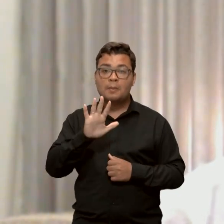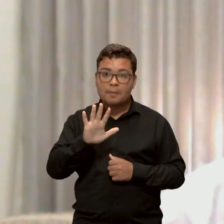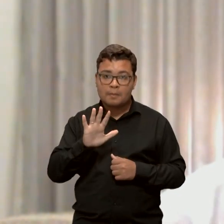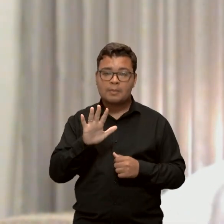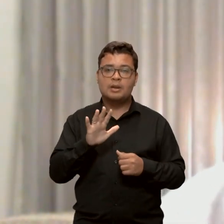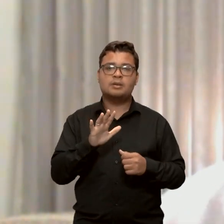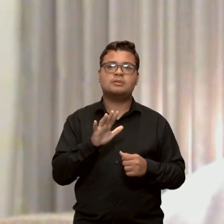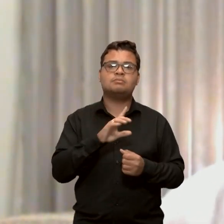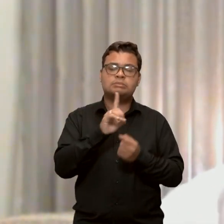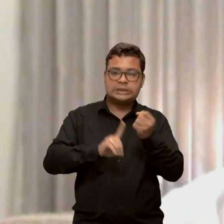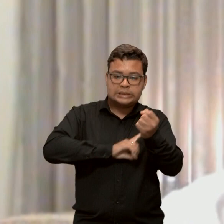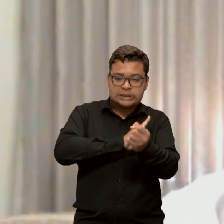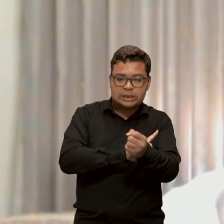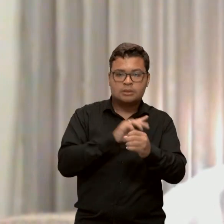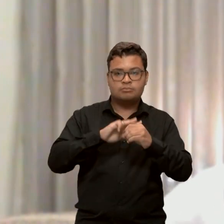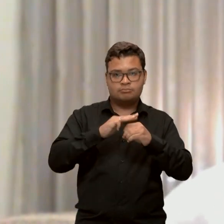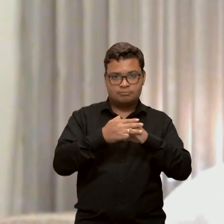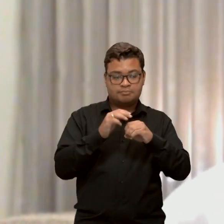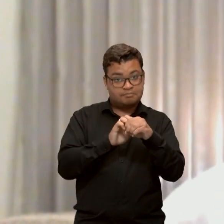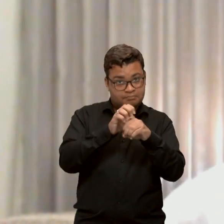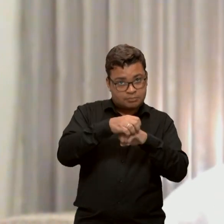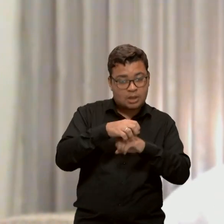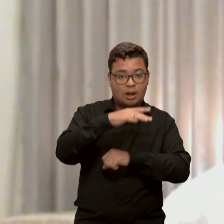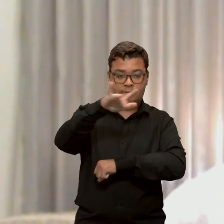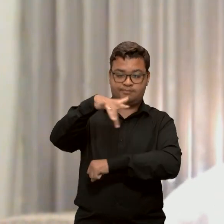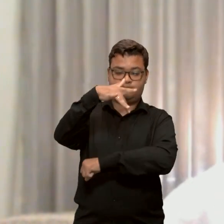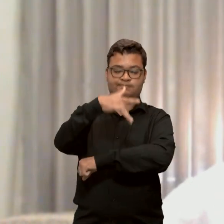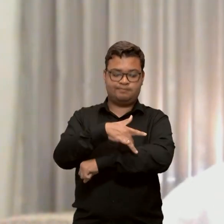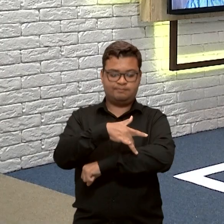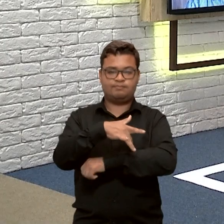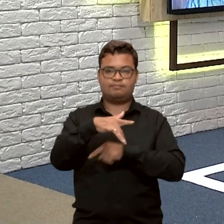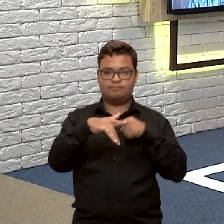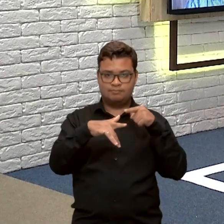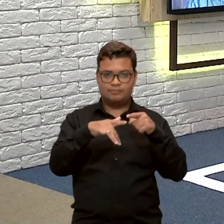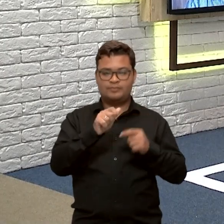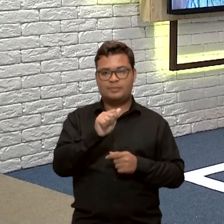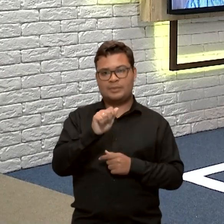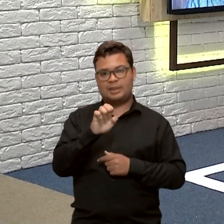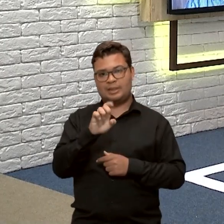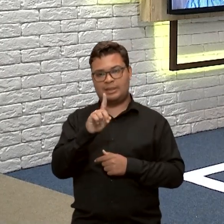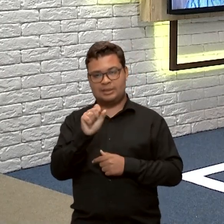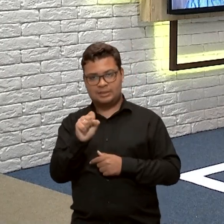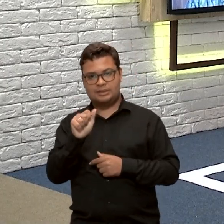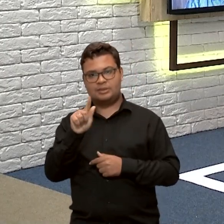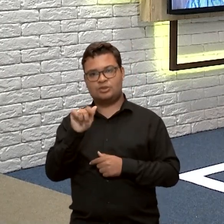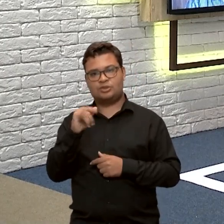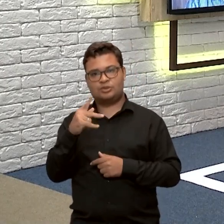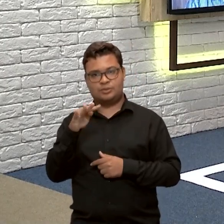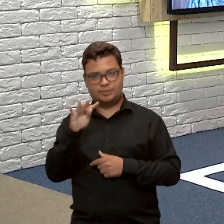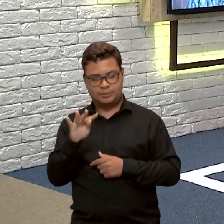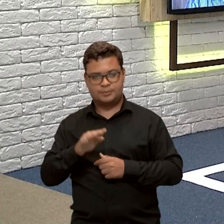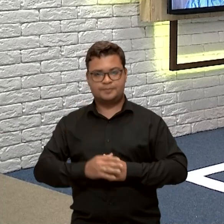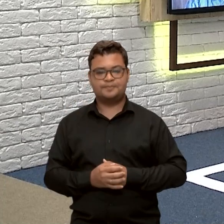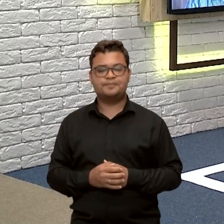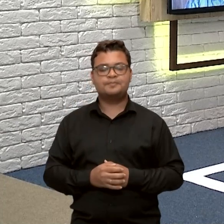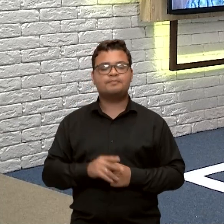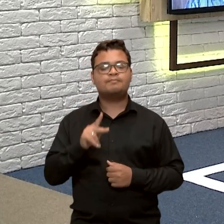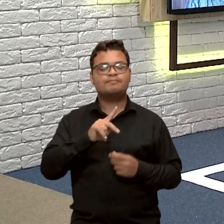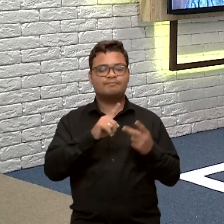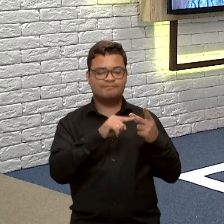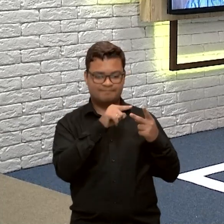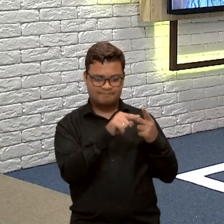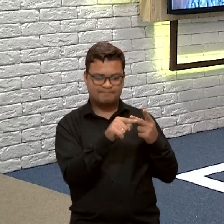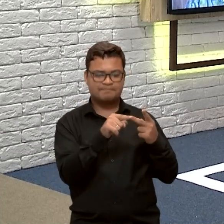é o mosquito Anopheles, que transmite em maior escala. Então, da febre amarela tem um vetor um pouco